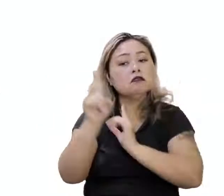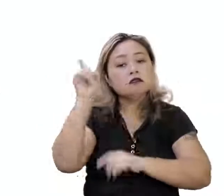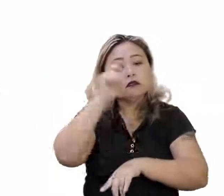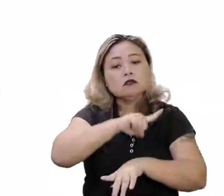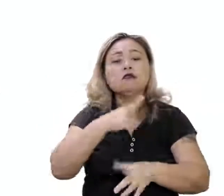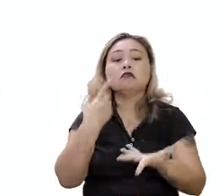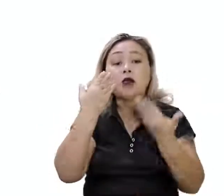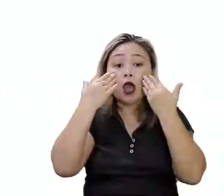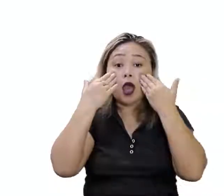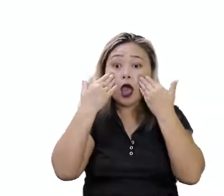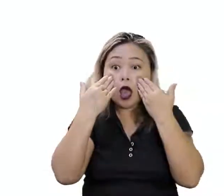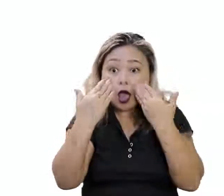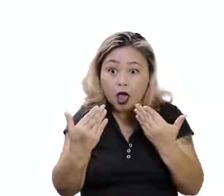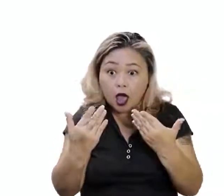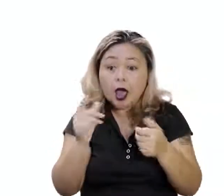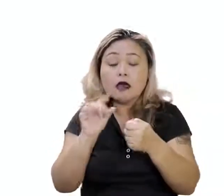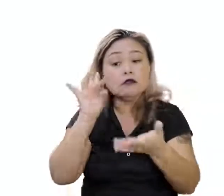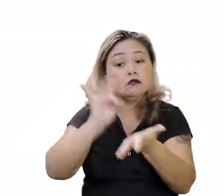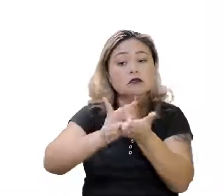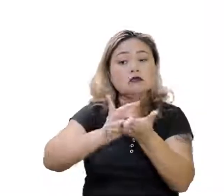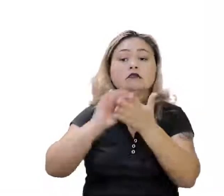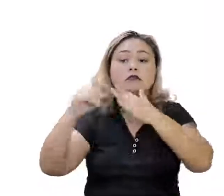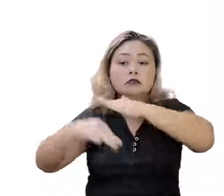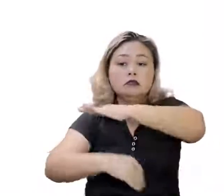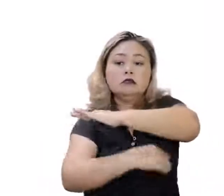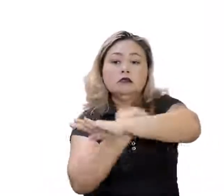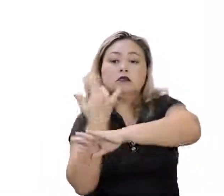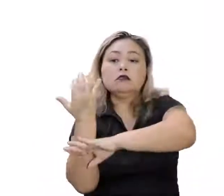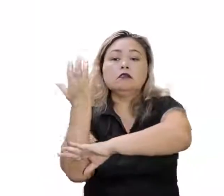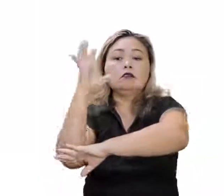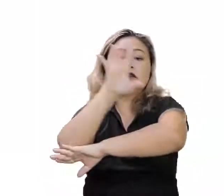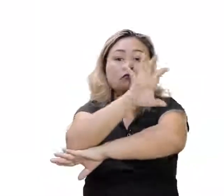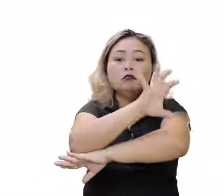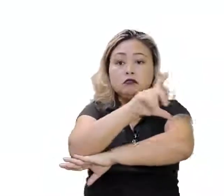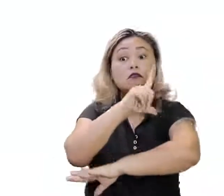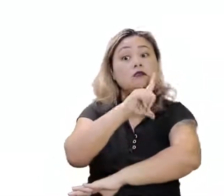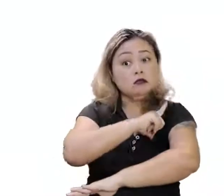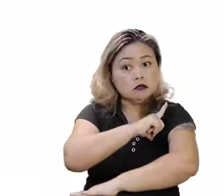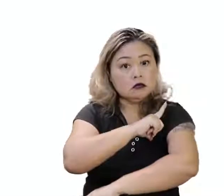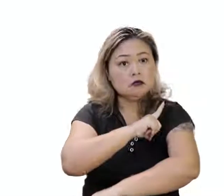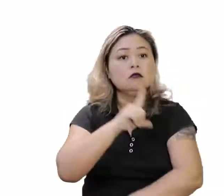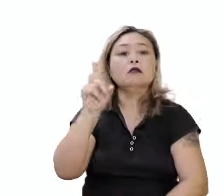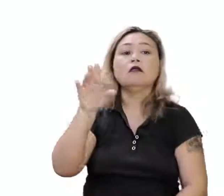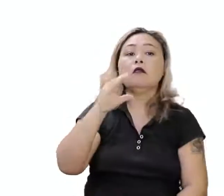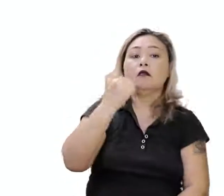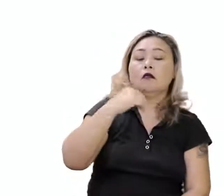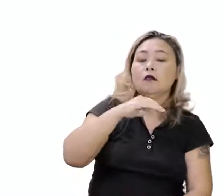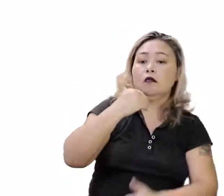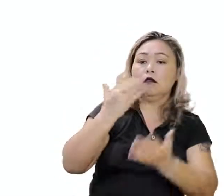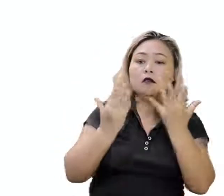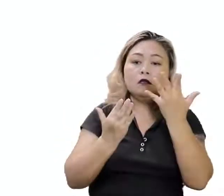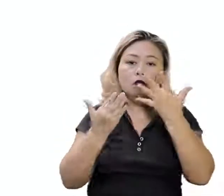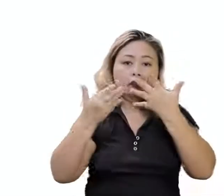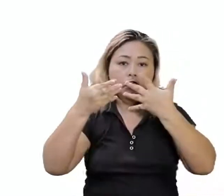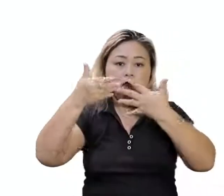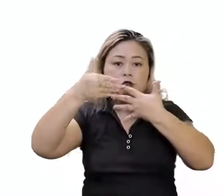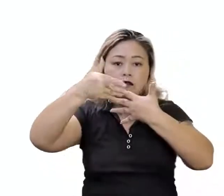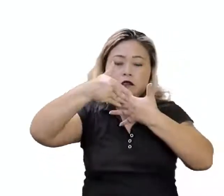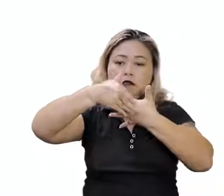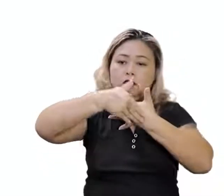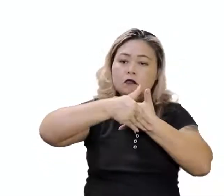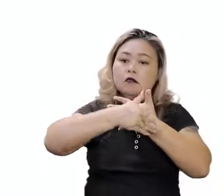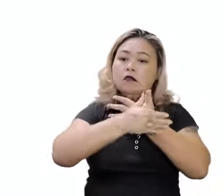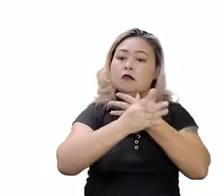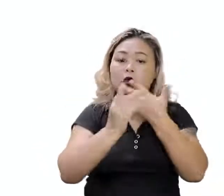a realidade que a gente tem nos ecossistemas. E aí a gente tem aqui, ó, uma cadeia alimentar, os produtores